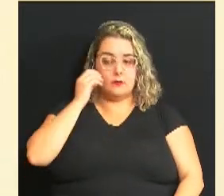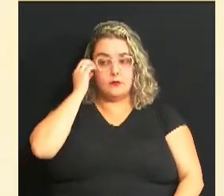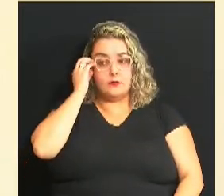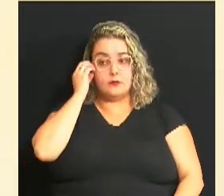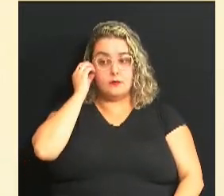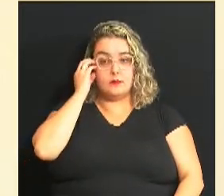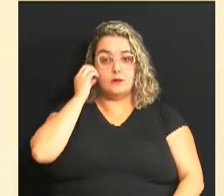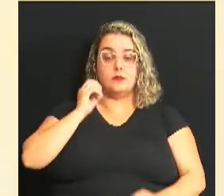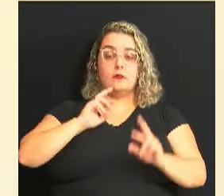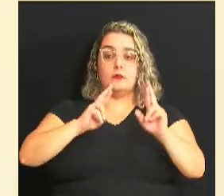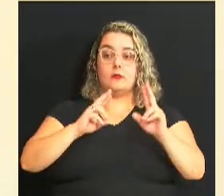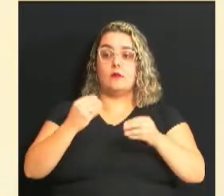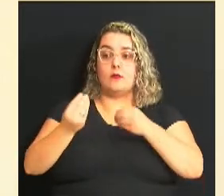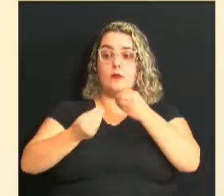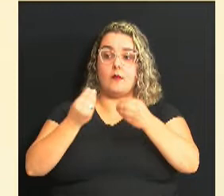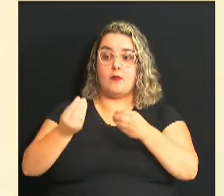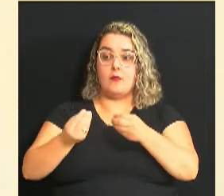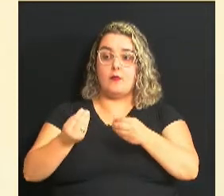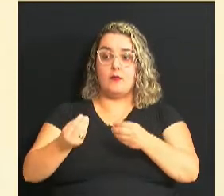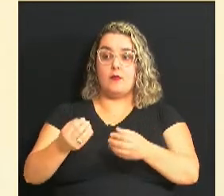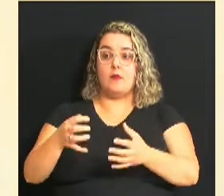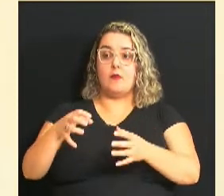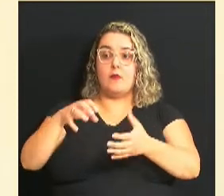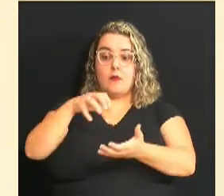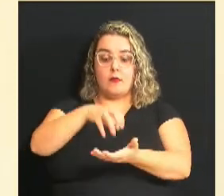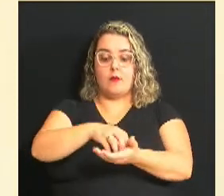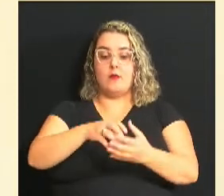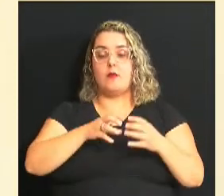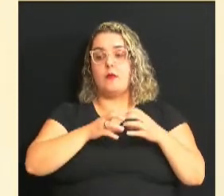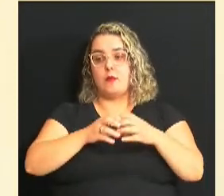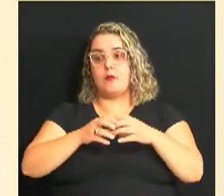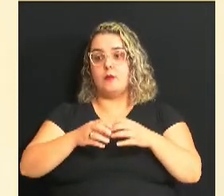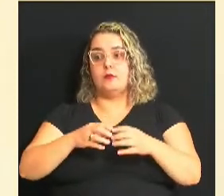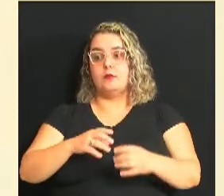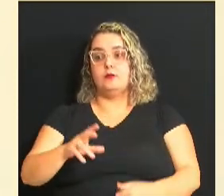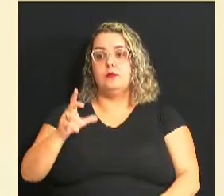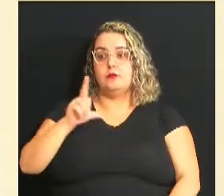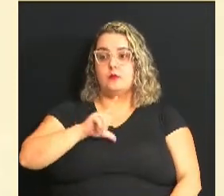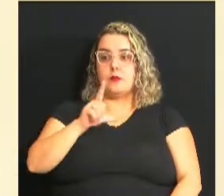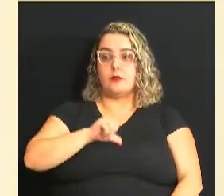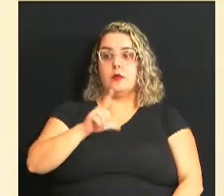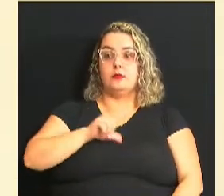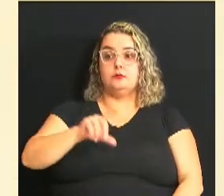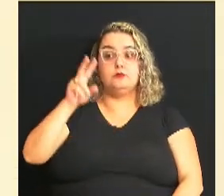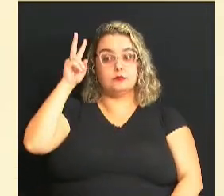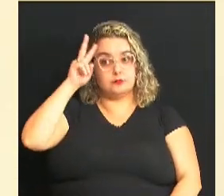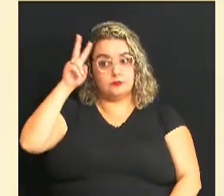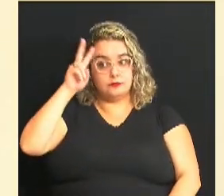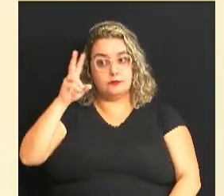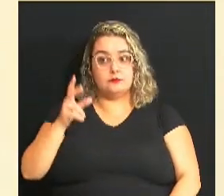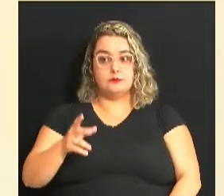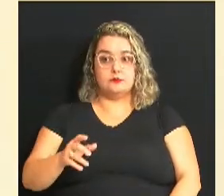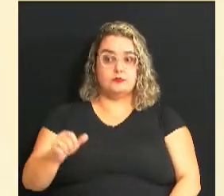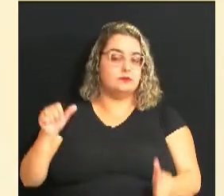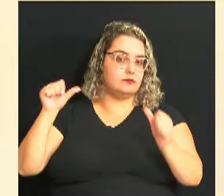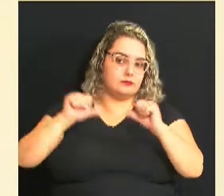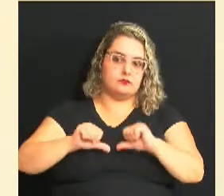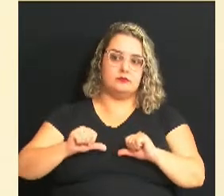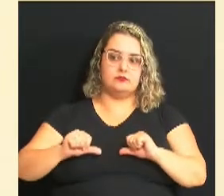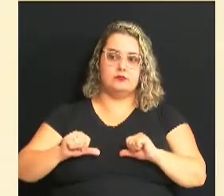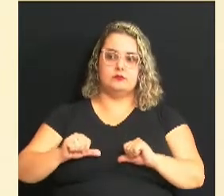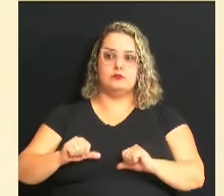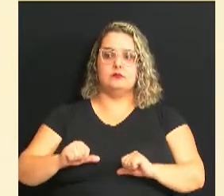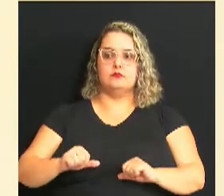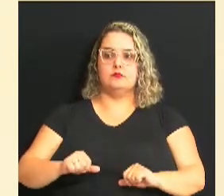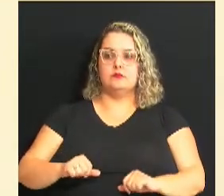pensar como é que vai ser a ocupação do centro de convivência, que tem um histórico terrível de ocupação, de má gestão na